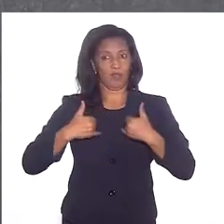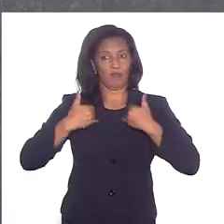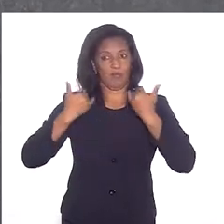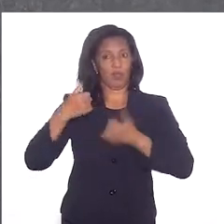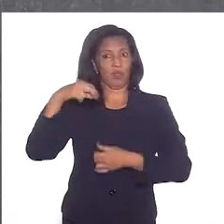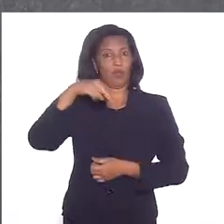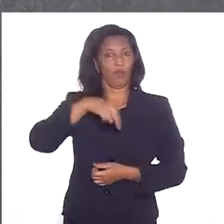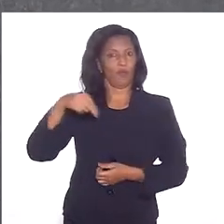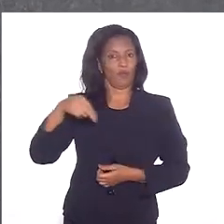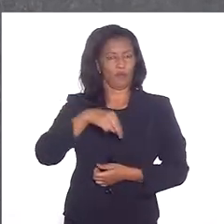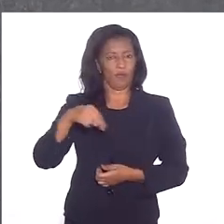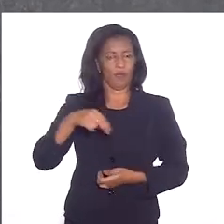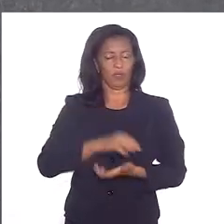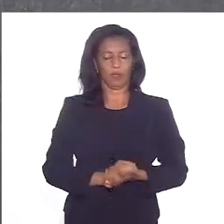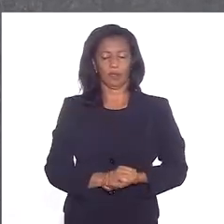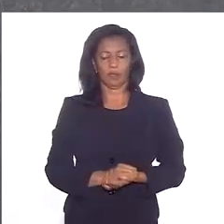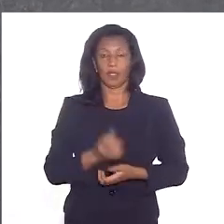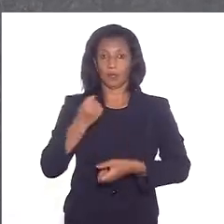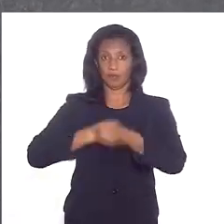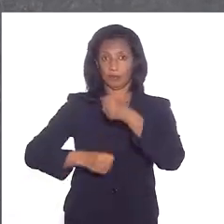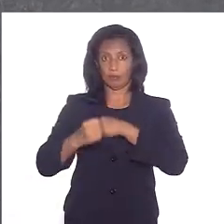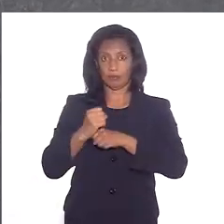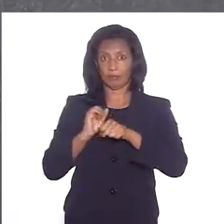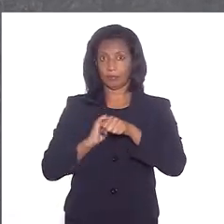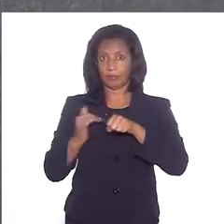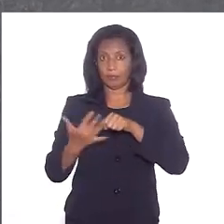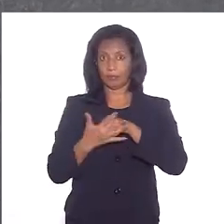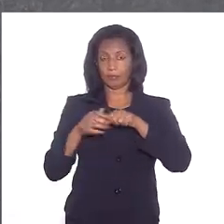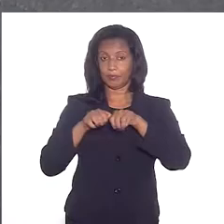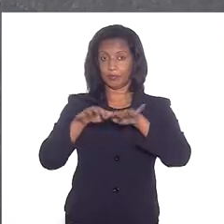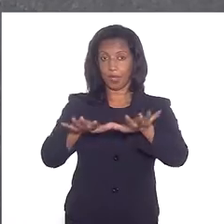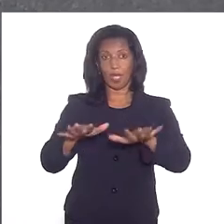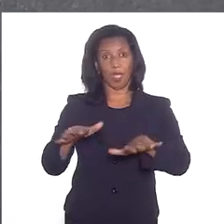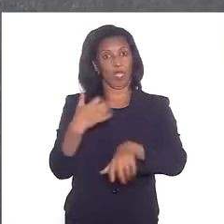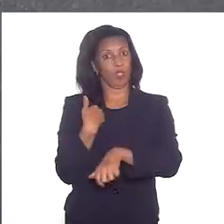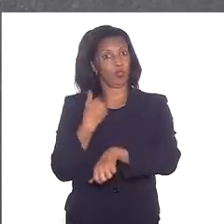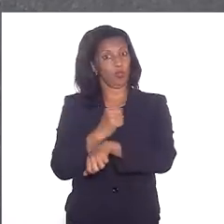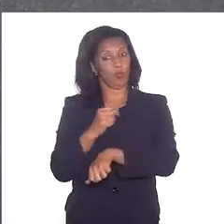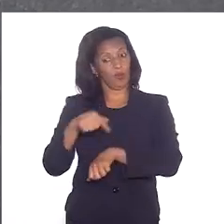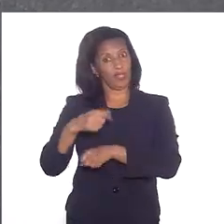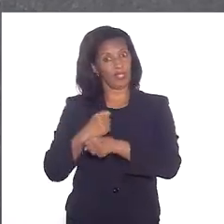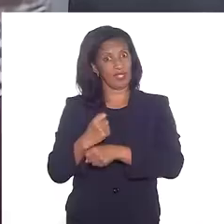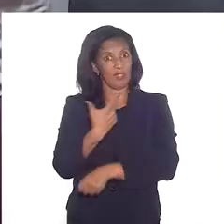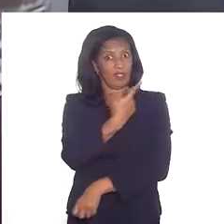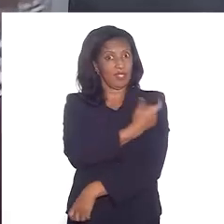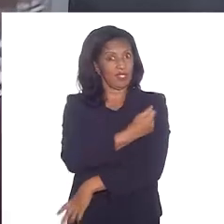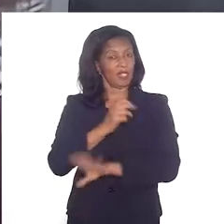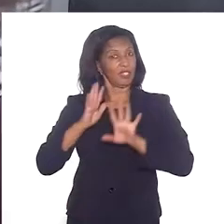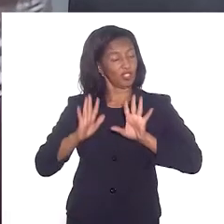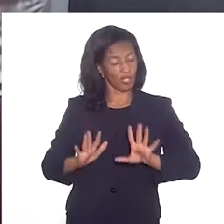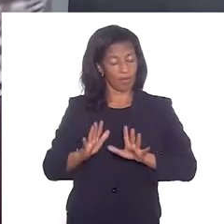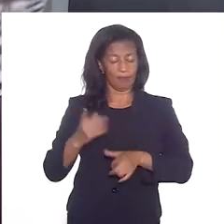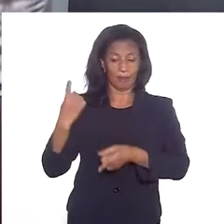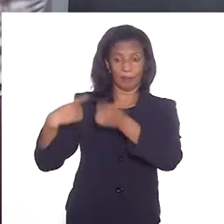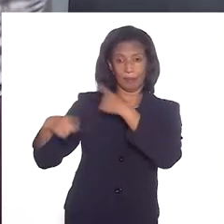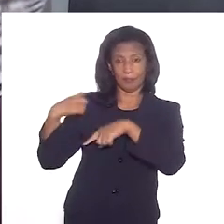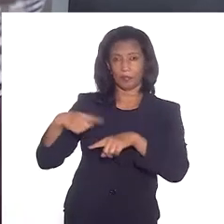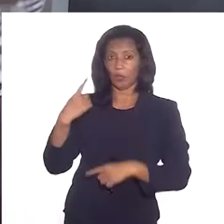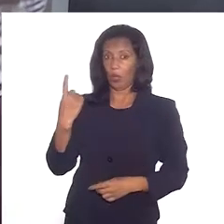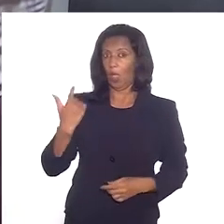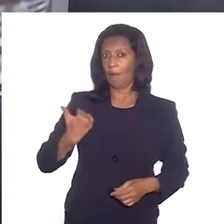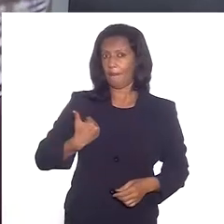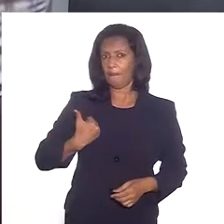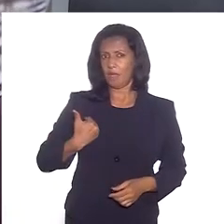aniversário em novembro, né? No ano passado, meu aniversário foi na pandemia. Eu espero que esse ano eu esteja vacinada, mas vamos torcer. Na